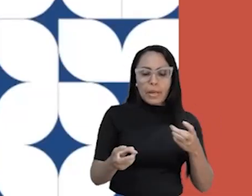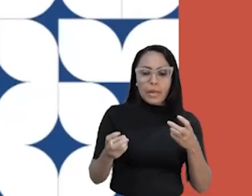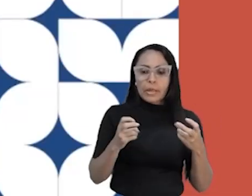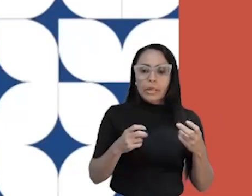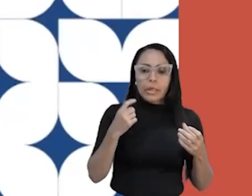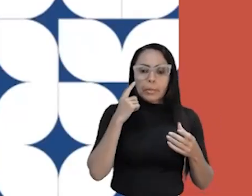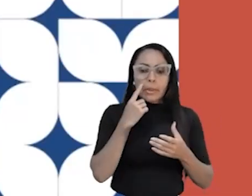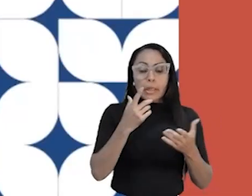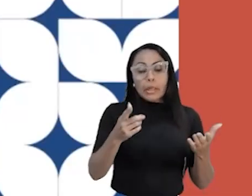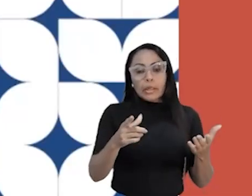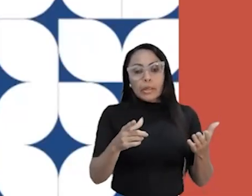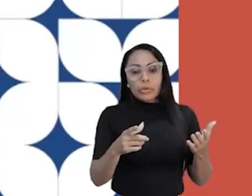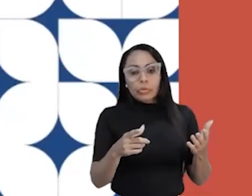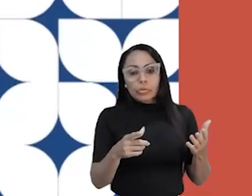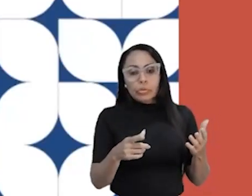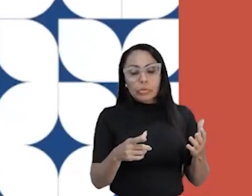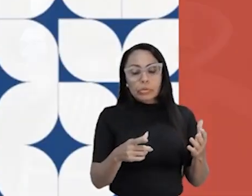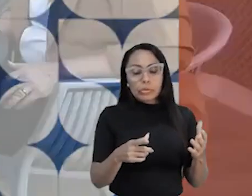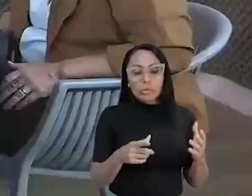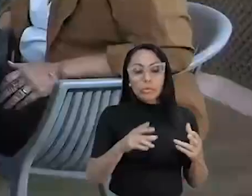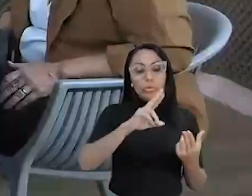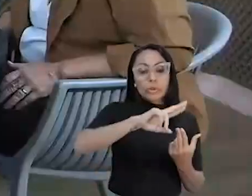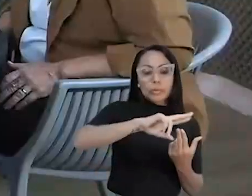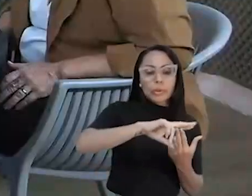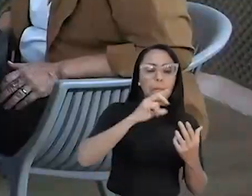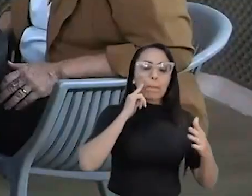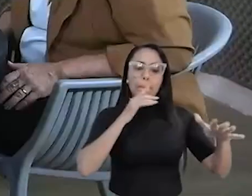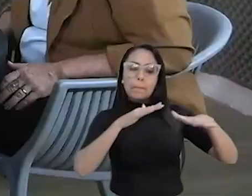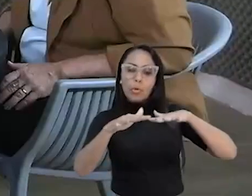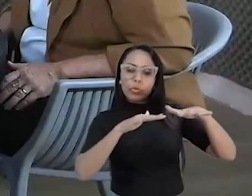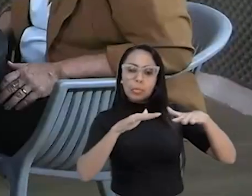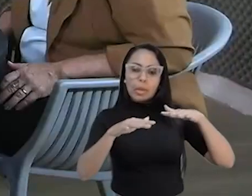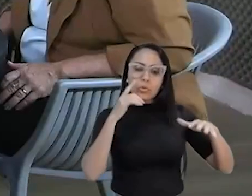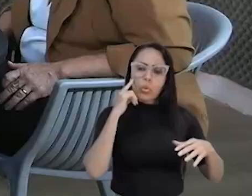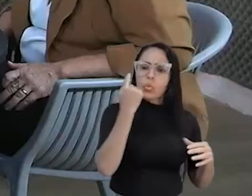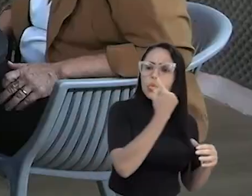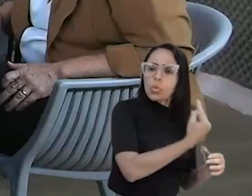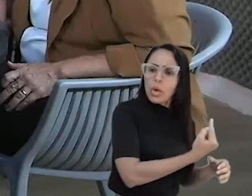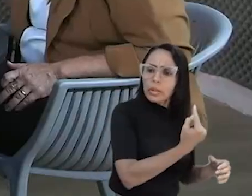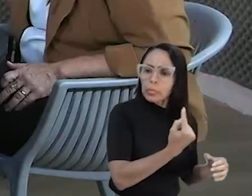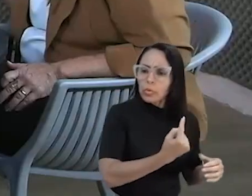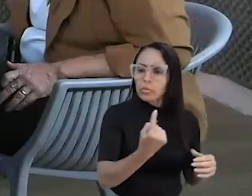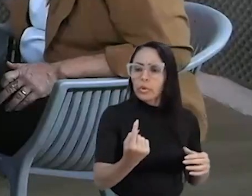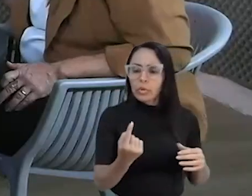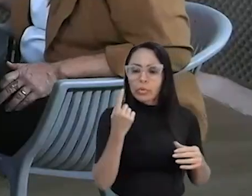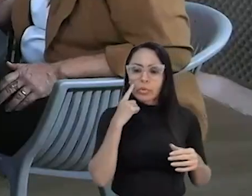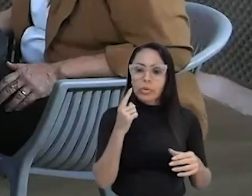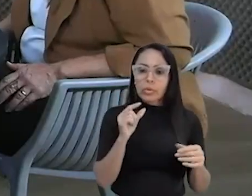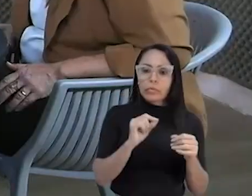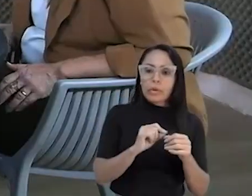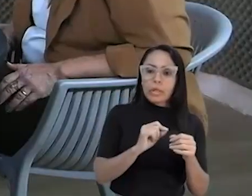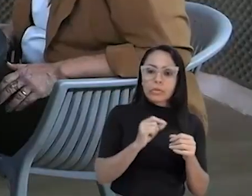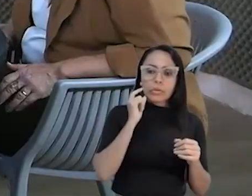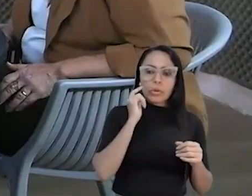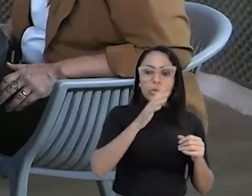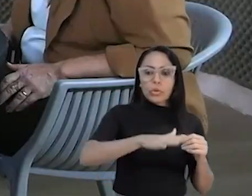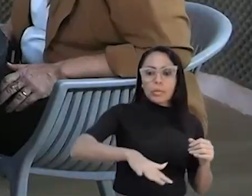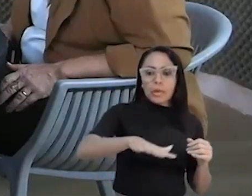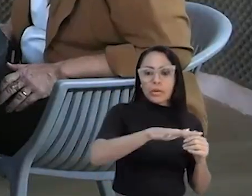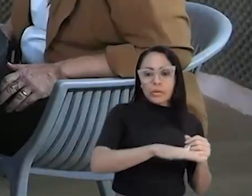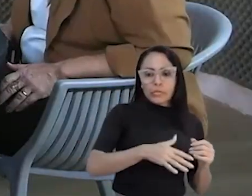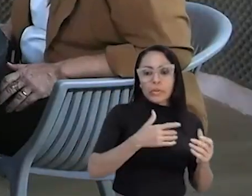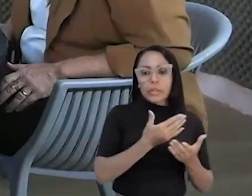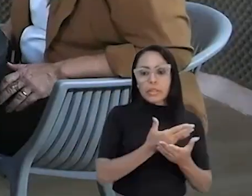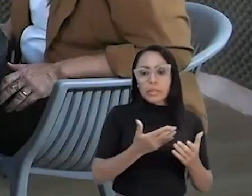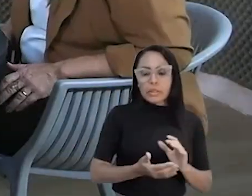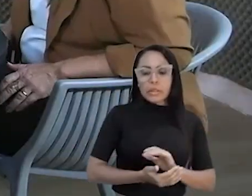E ele é do tipo que eu posso movimentar. E cada disposição que eu faço desse módulo dentro de uma superfície vai gerar